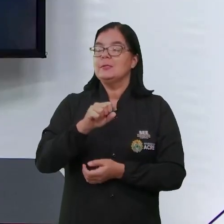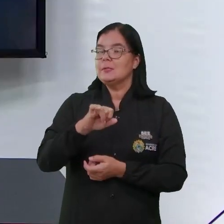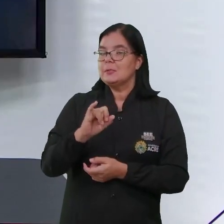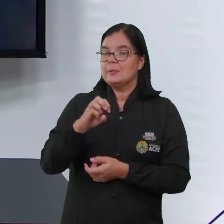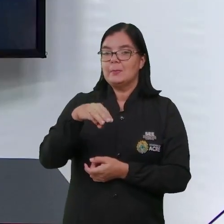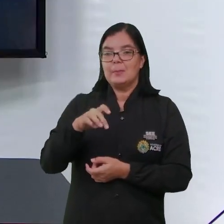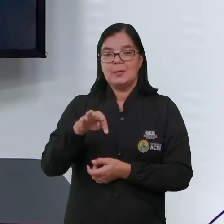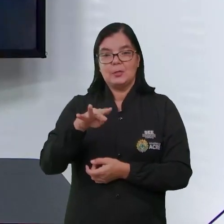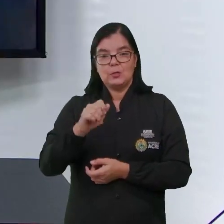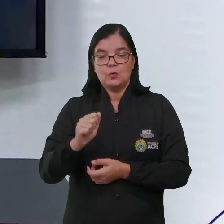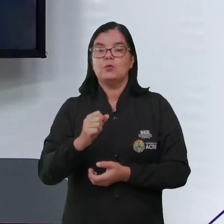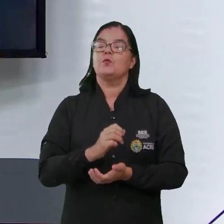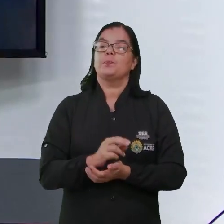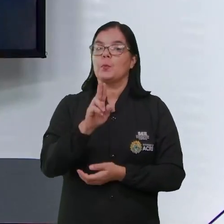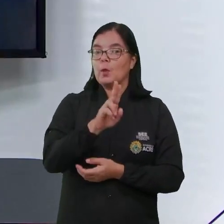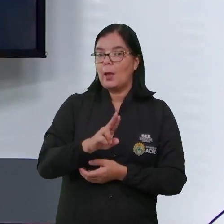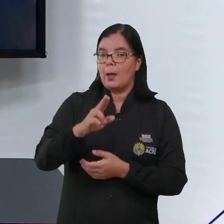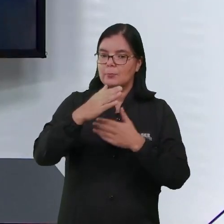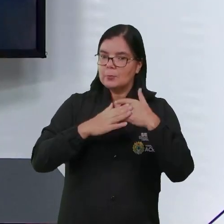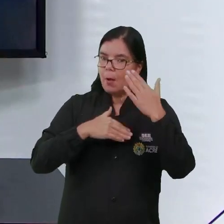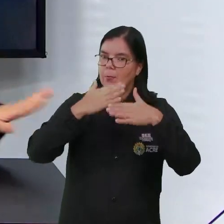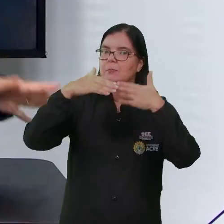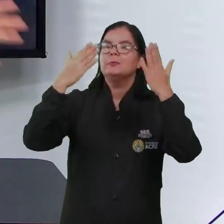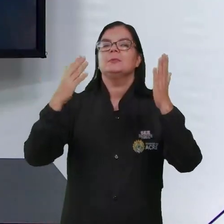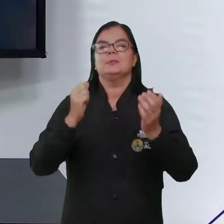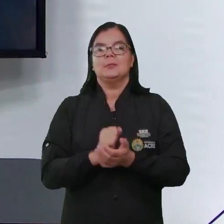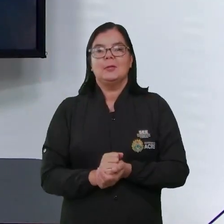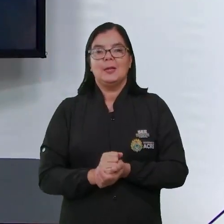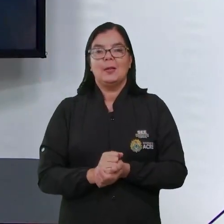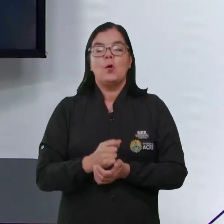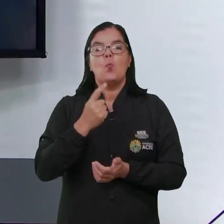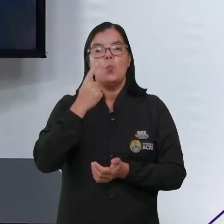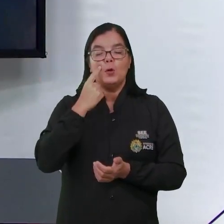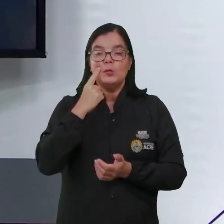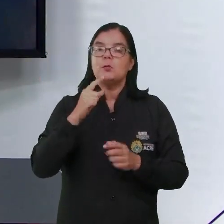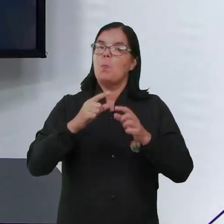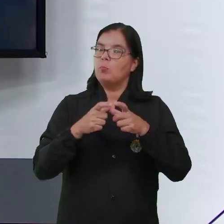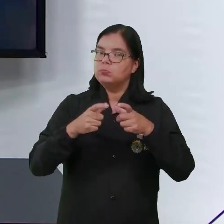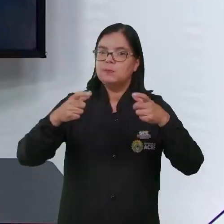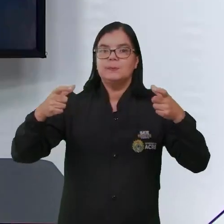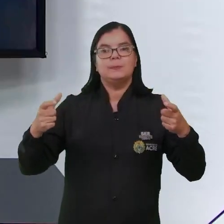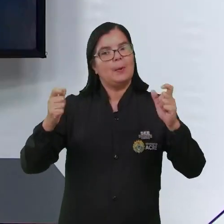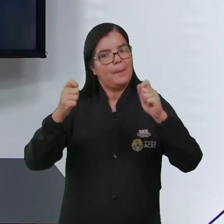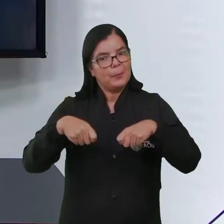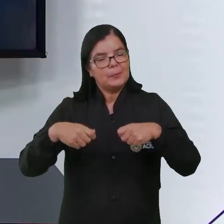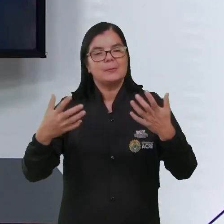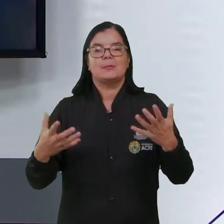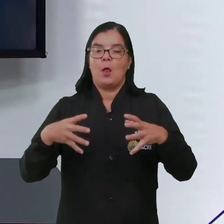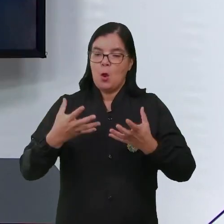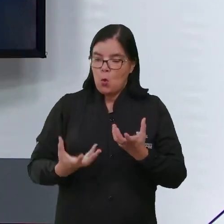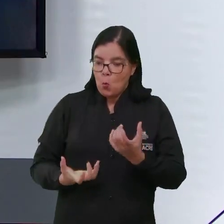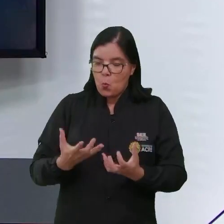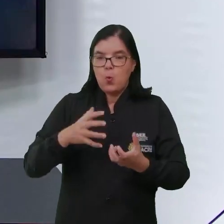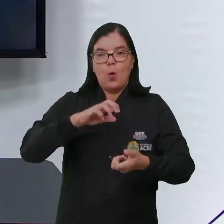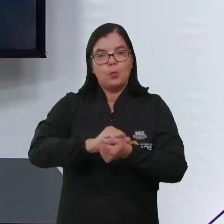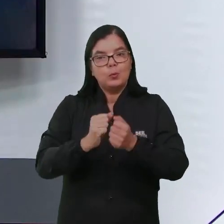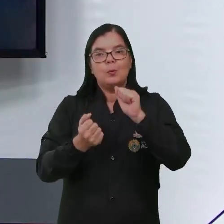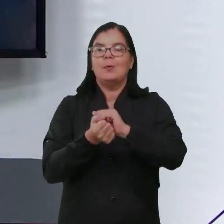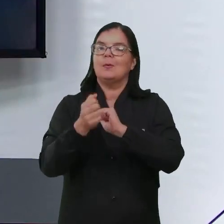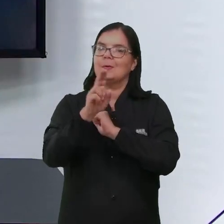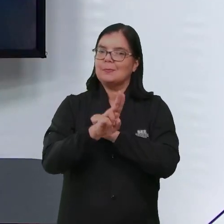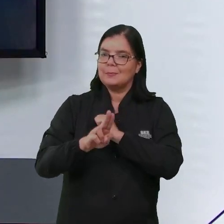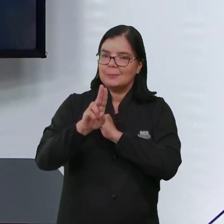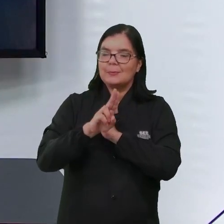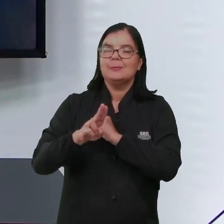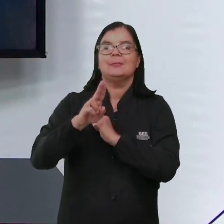também as cerâmicas de uso avançado, tá, gente? Então, é um mundo aberto de possibilidades, né, de utilização aí